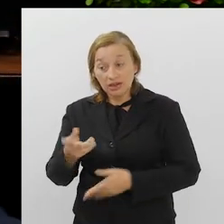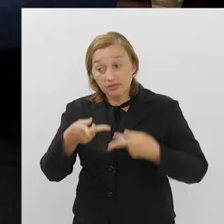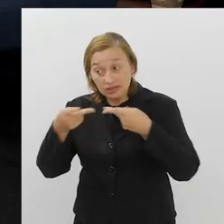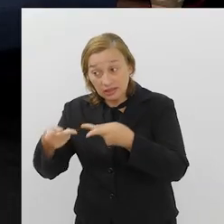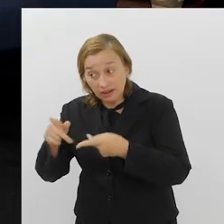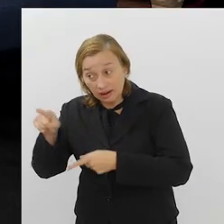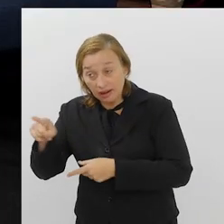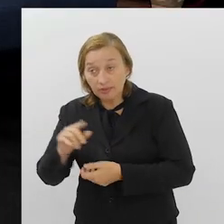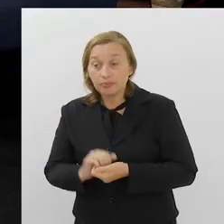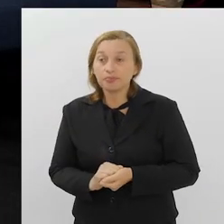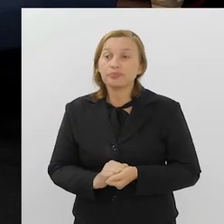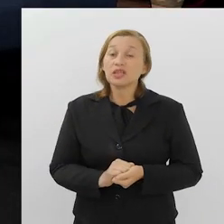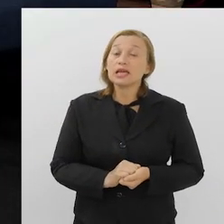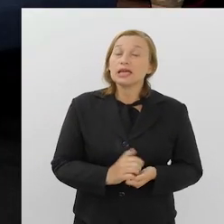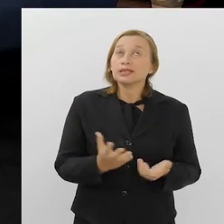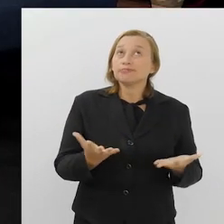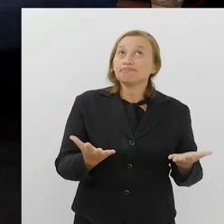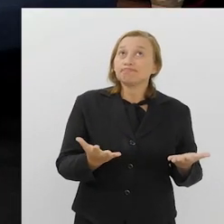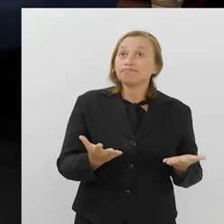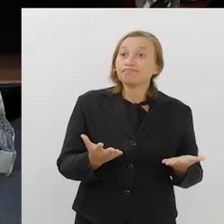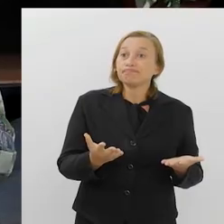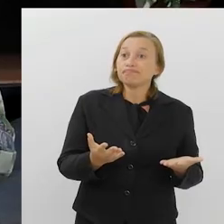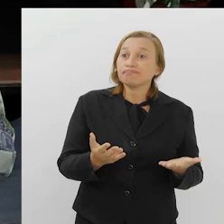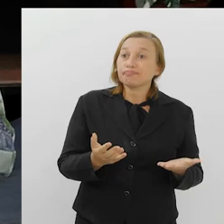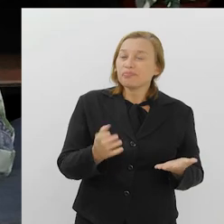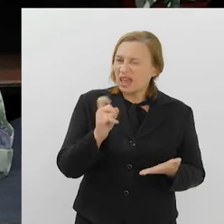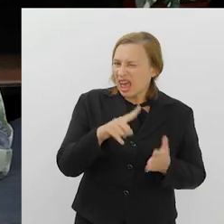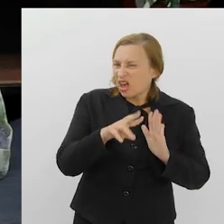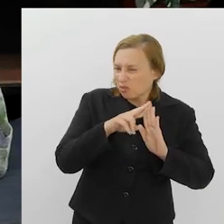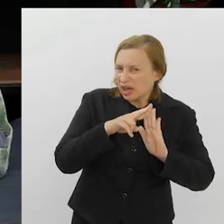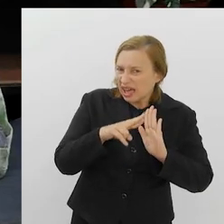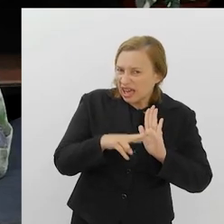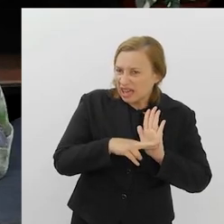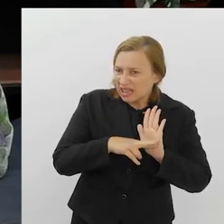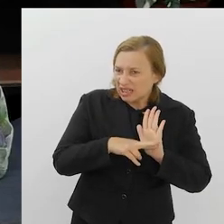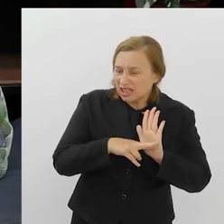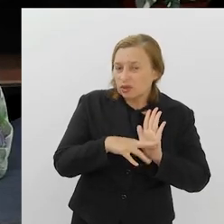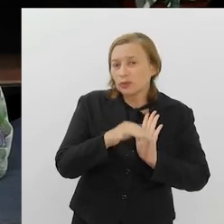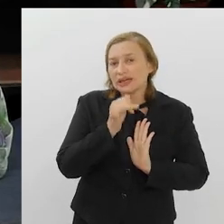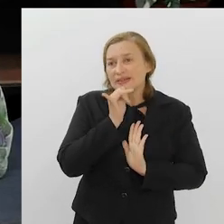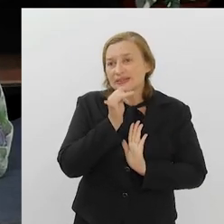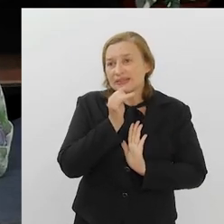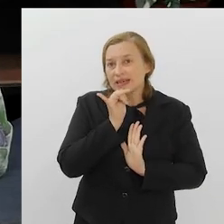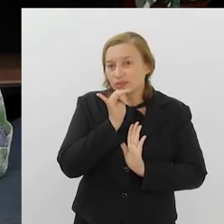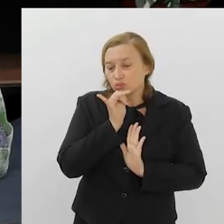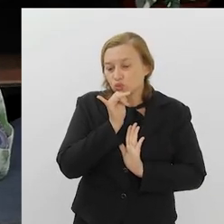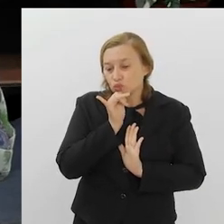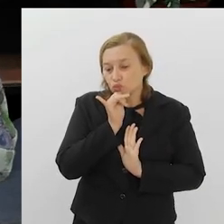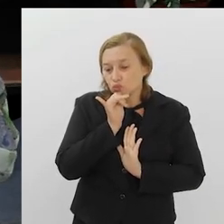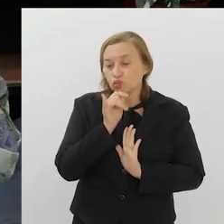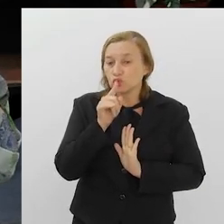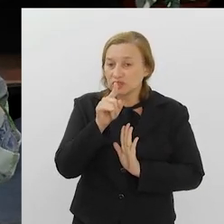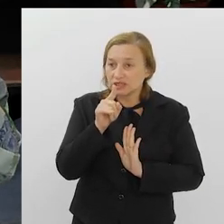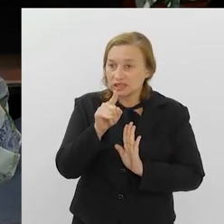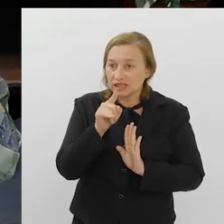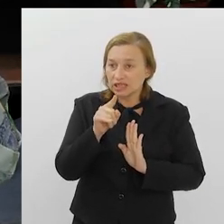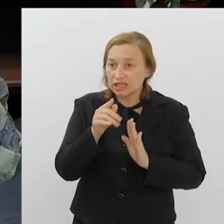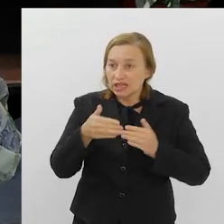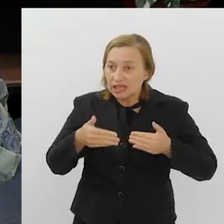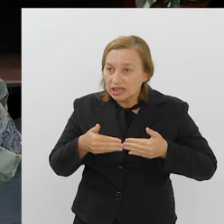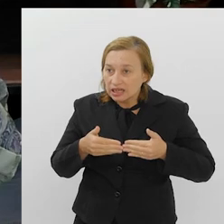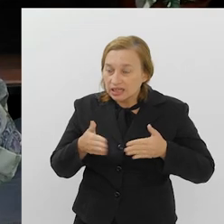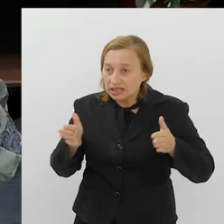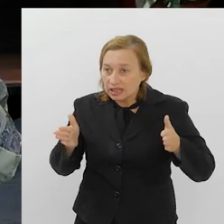convidado é uma é uma é uma é é uma regra por exemplo você